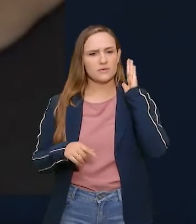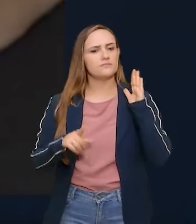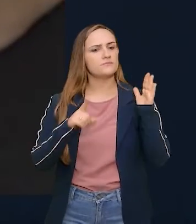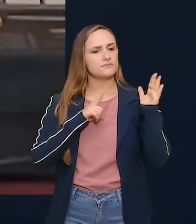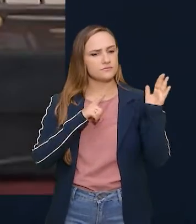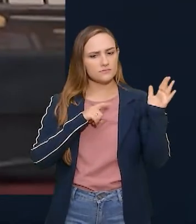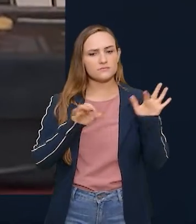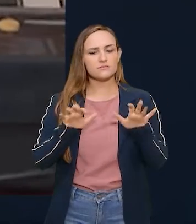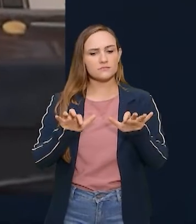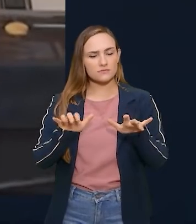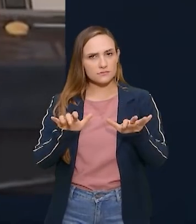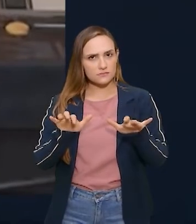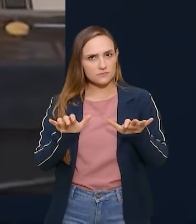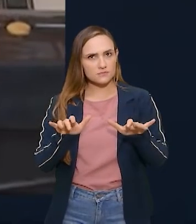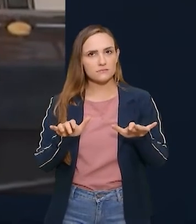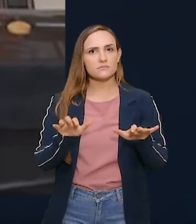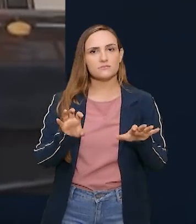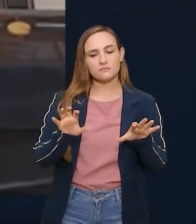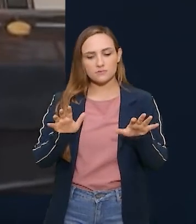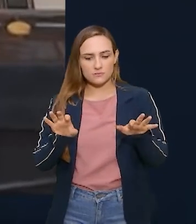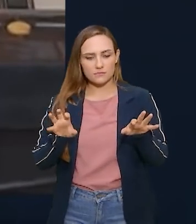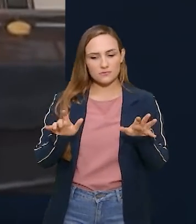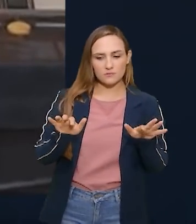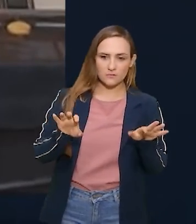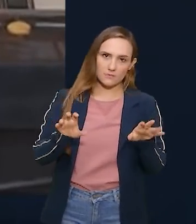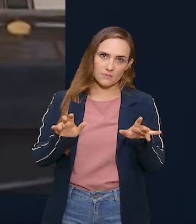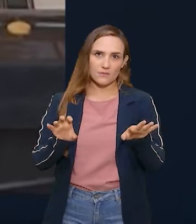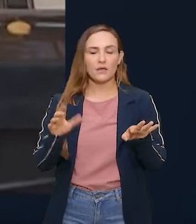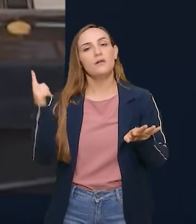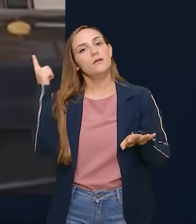flauta. É ótima e bem ágil no teclado.